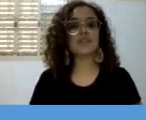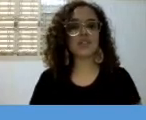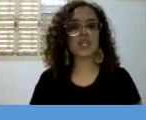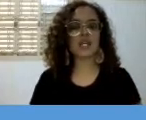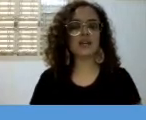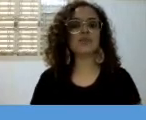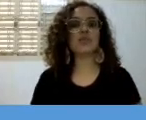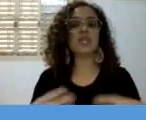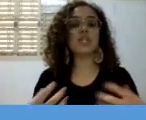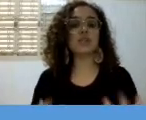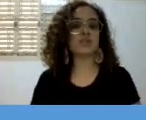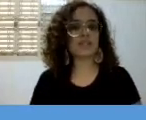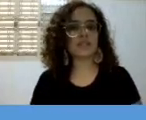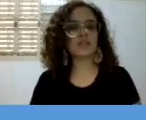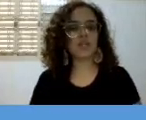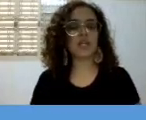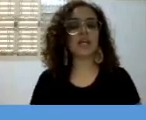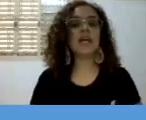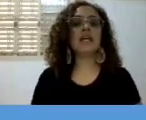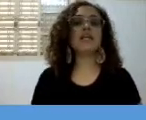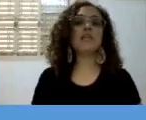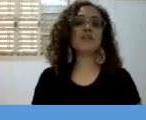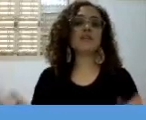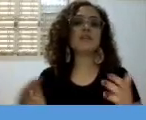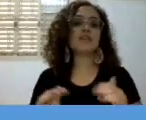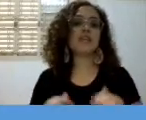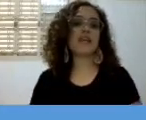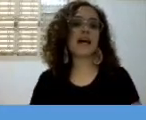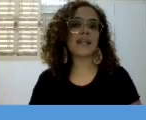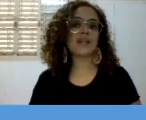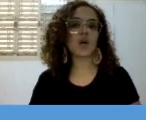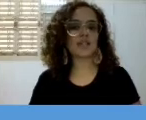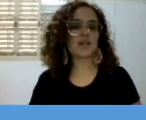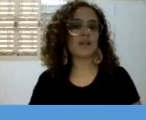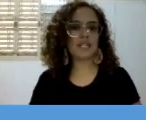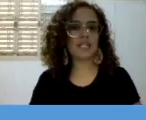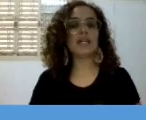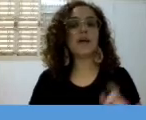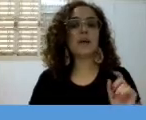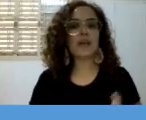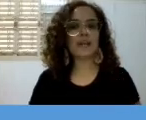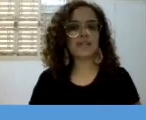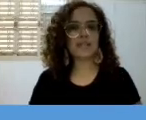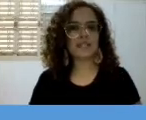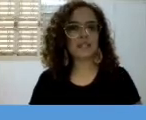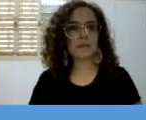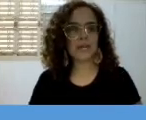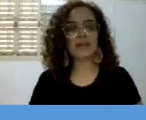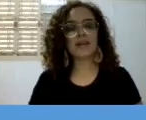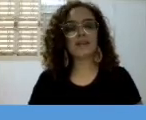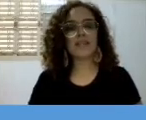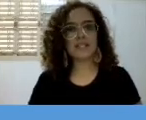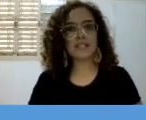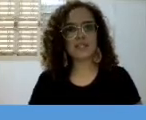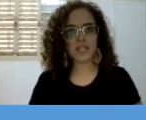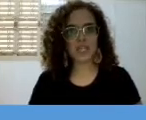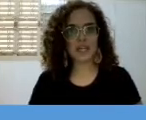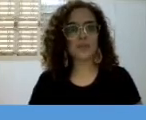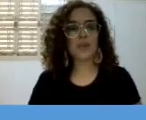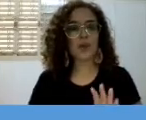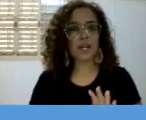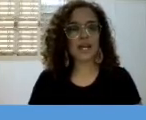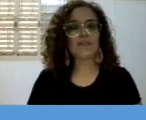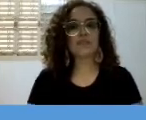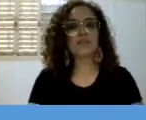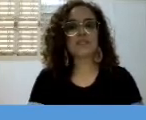nessa cantiga, no ritmo dessa cantiga, e depois nós vamos criar a nossa quadrinha para inserir também nessa